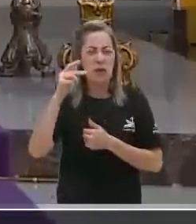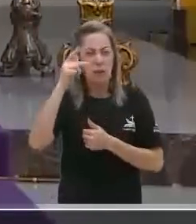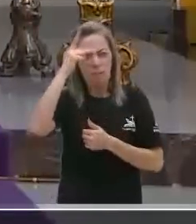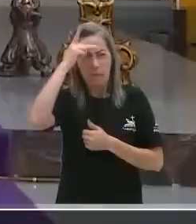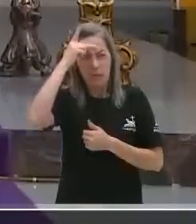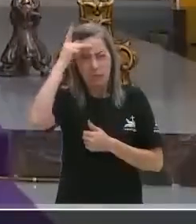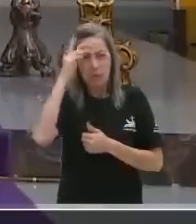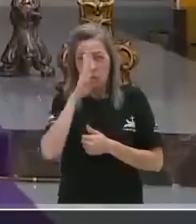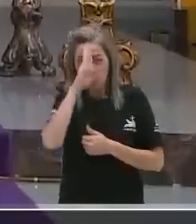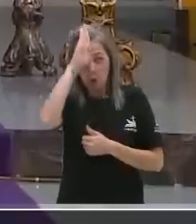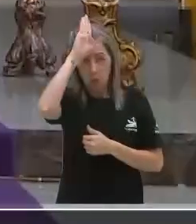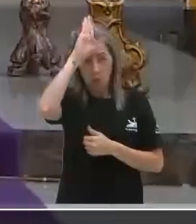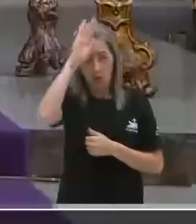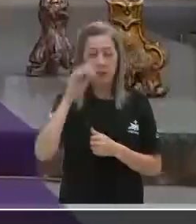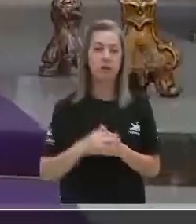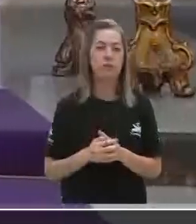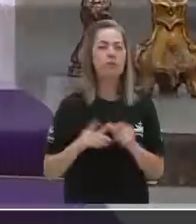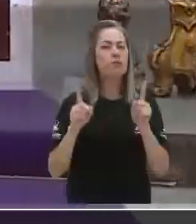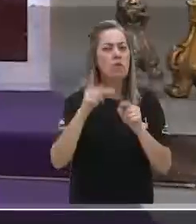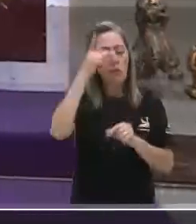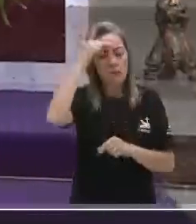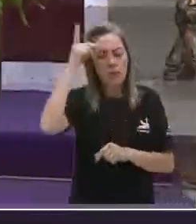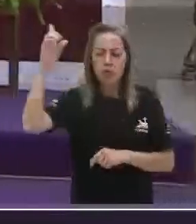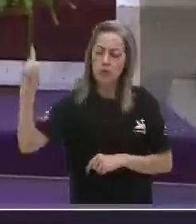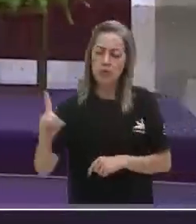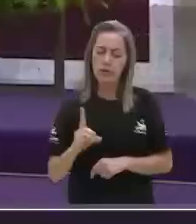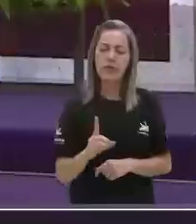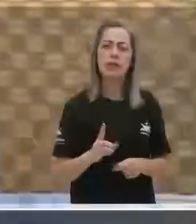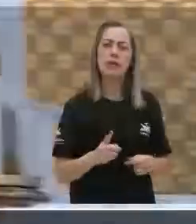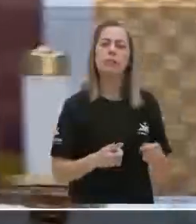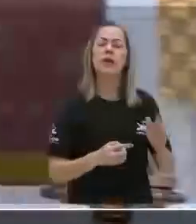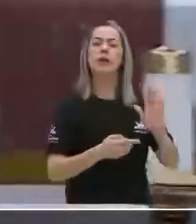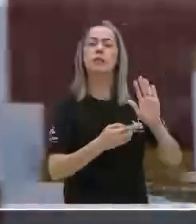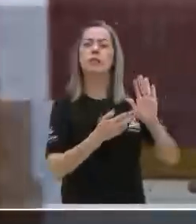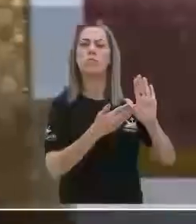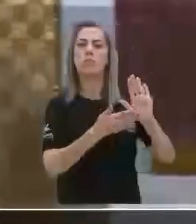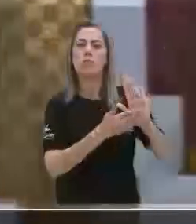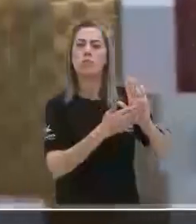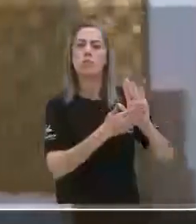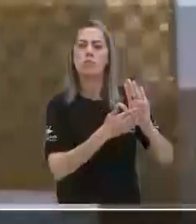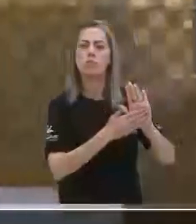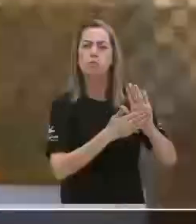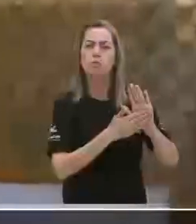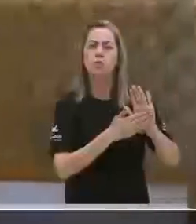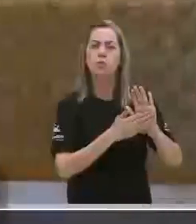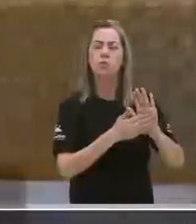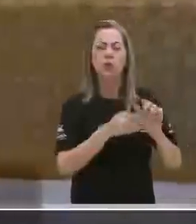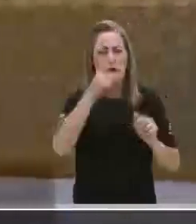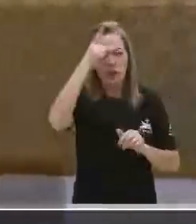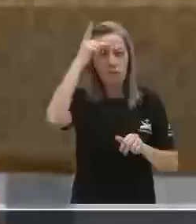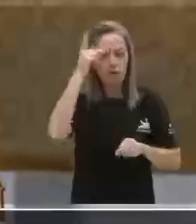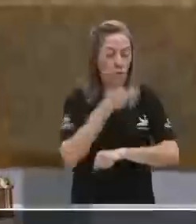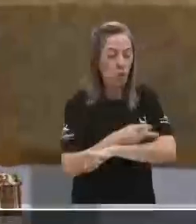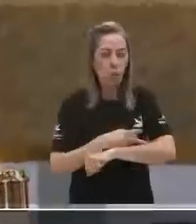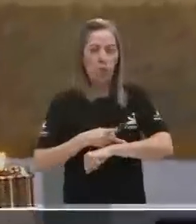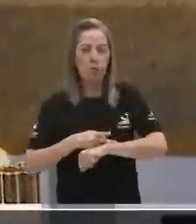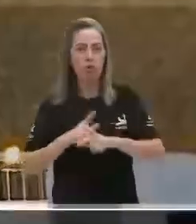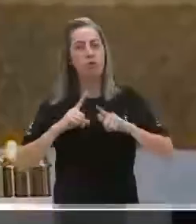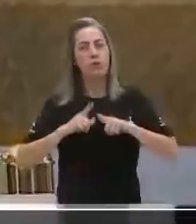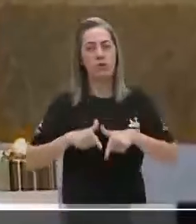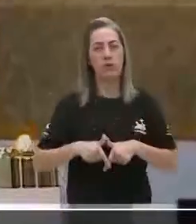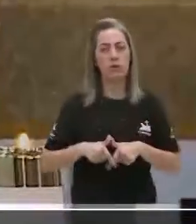romanos. Não é alguém que viria para propor a raça pura de Israel. Não foi